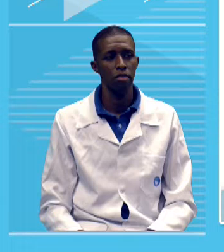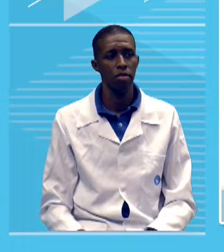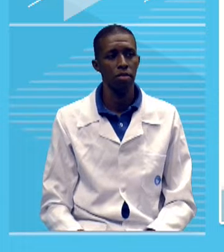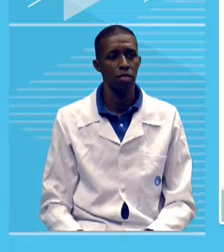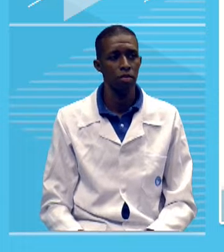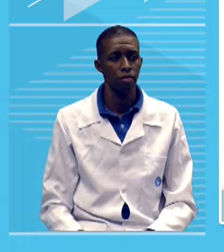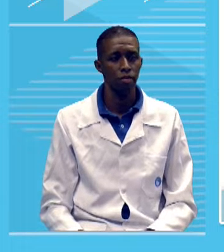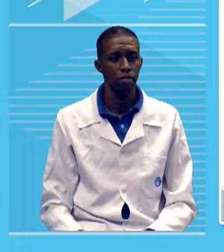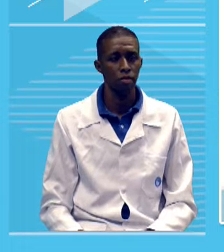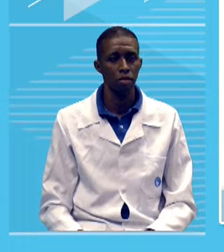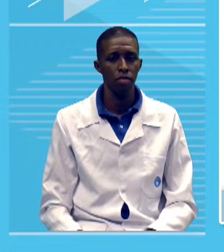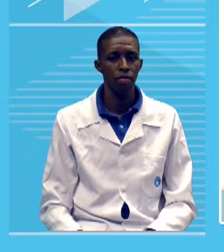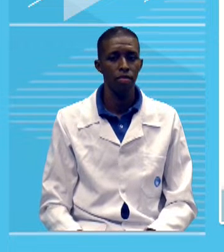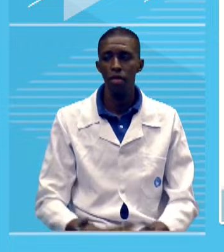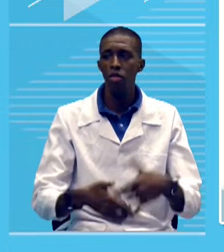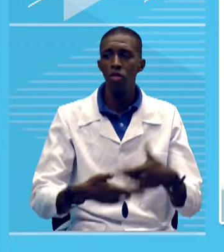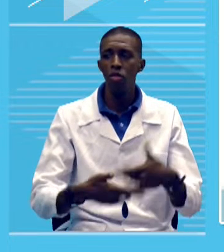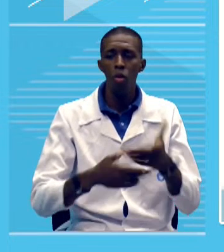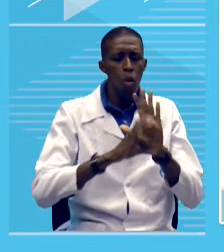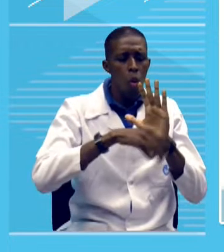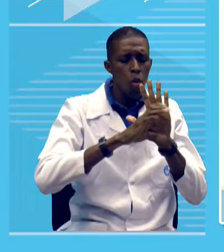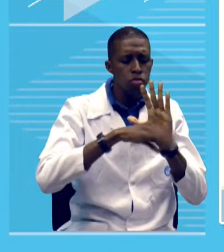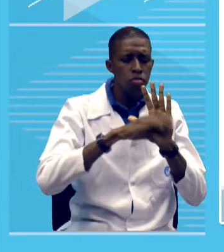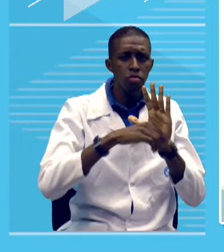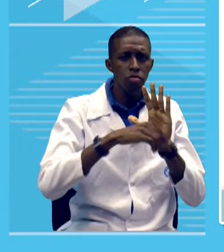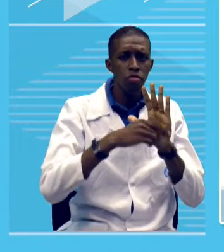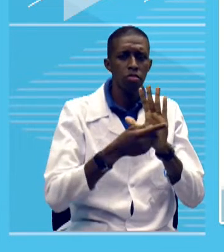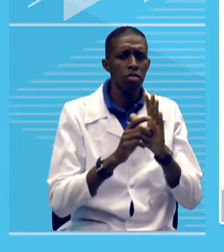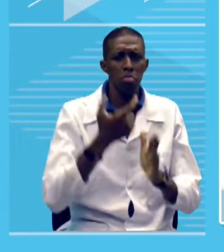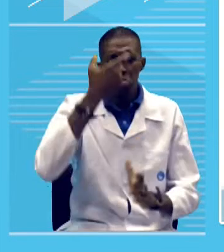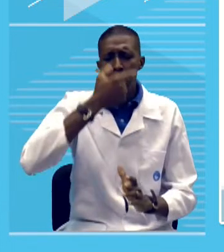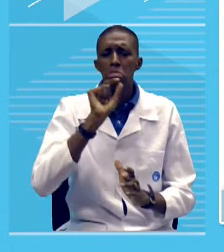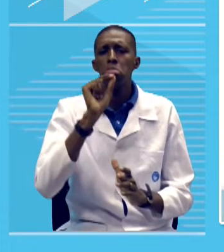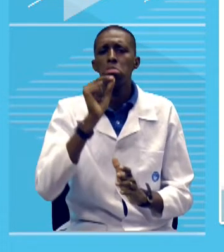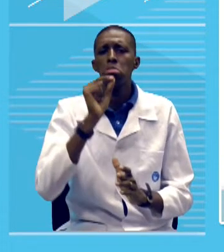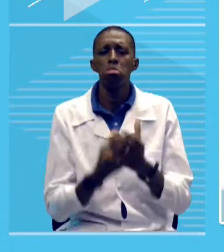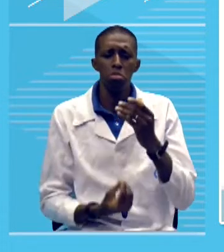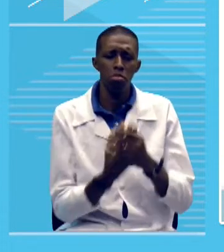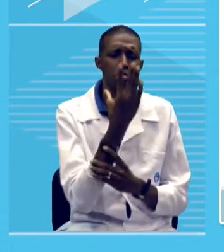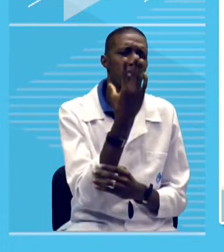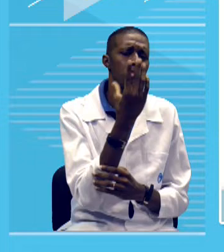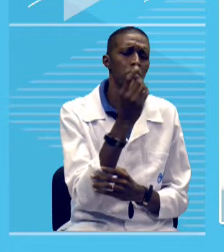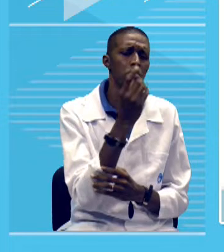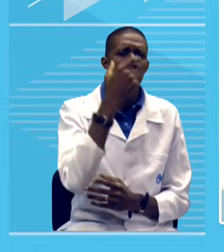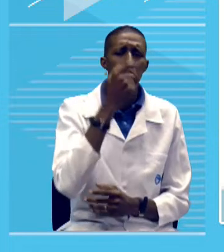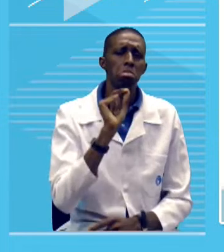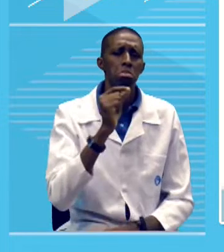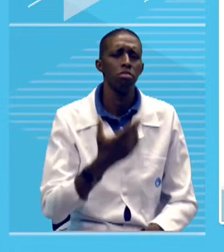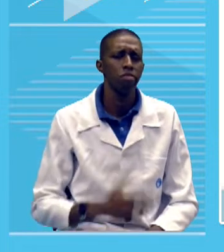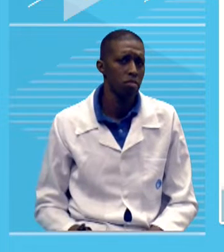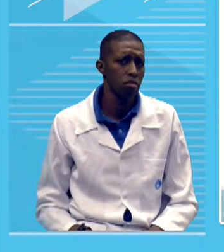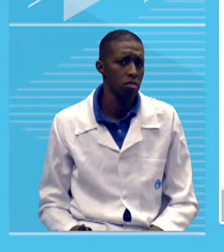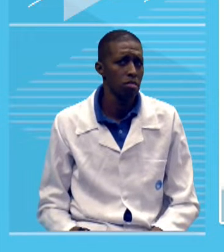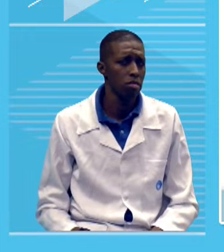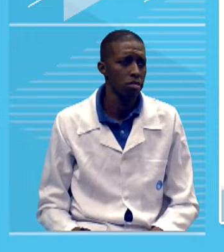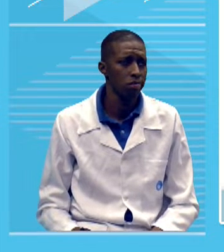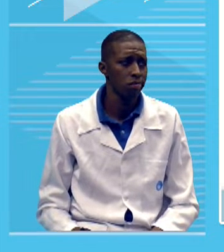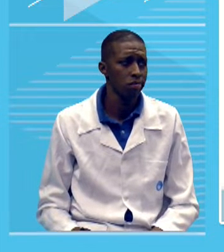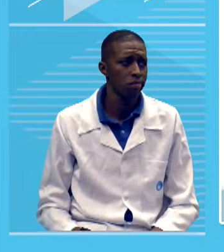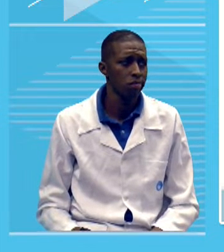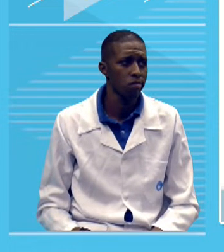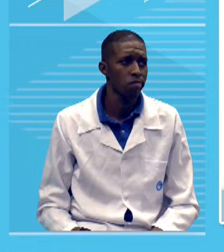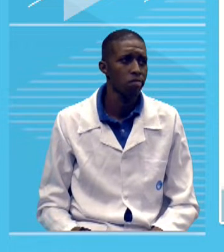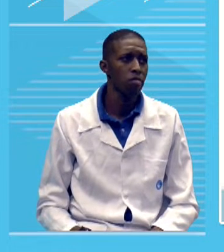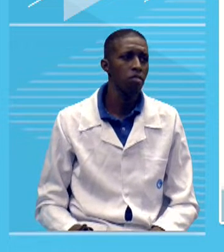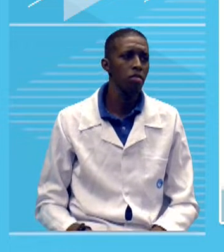importante lembrar e o programa das Nações Unidas para o meio ambiente e numa se você nunca viu